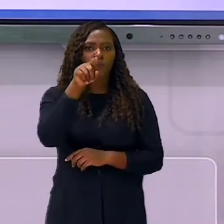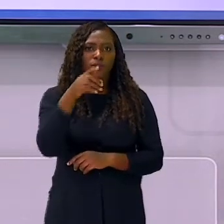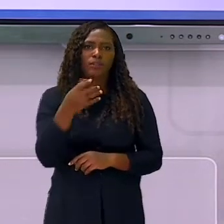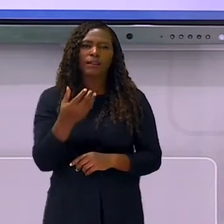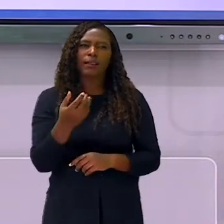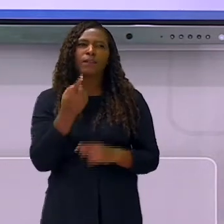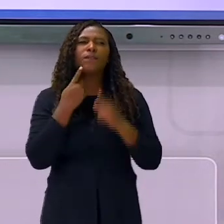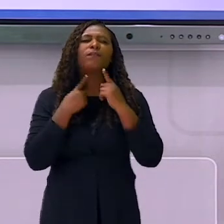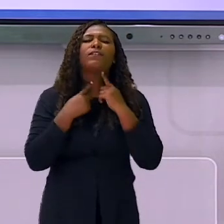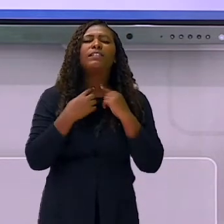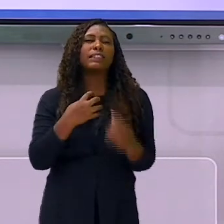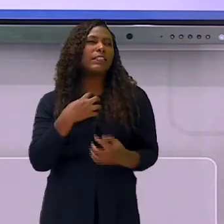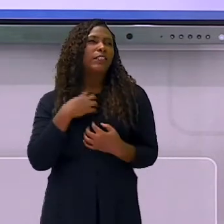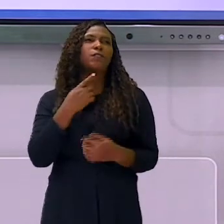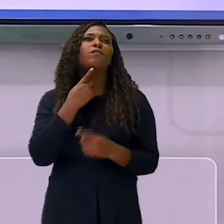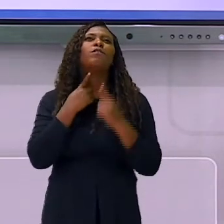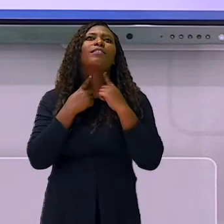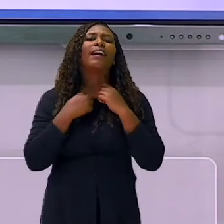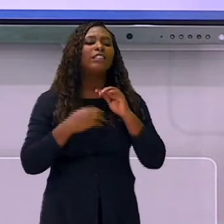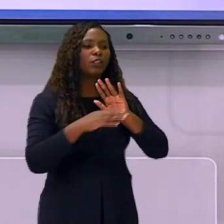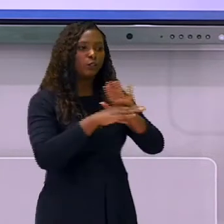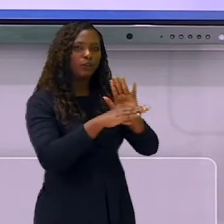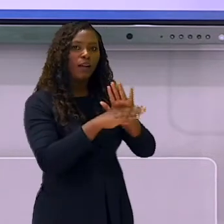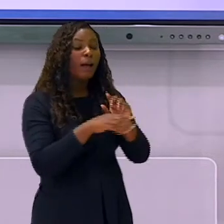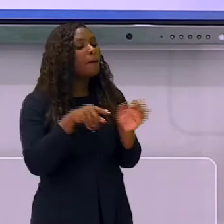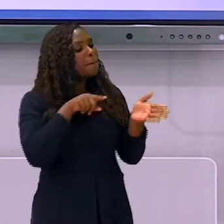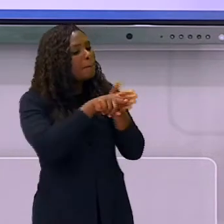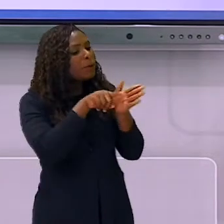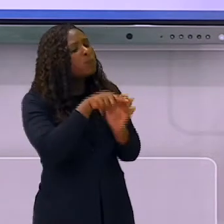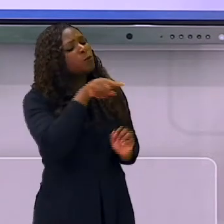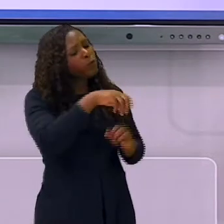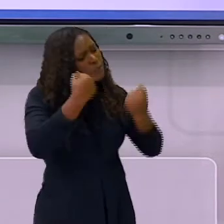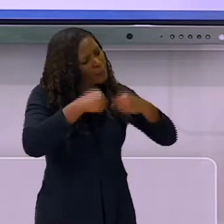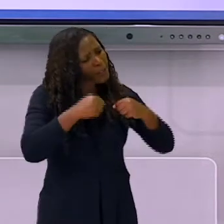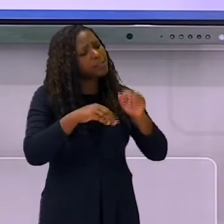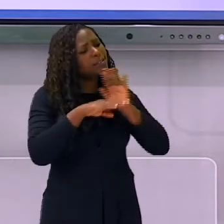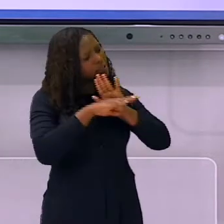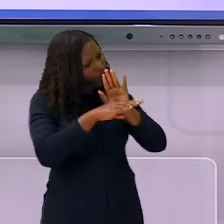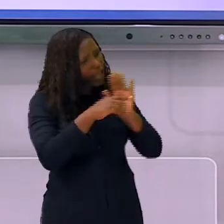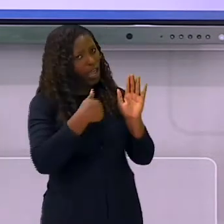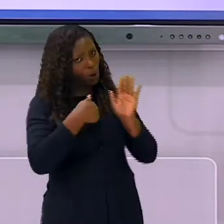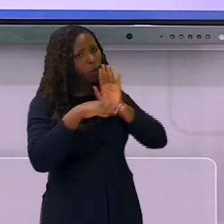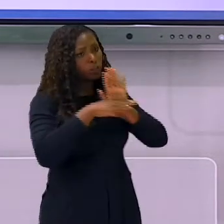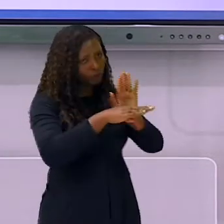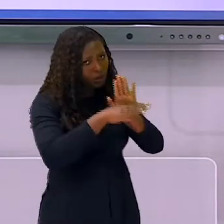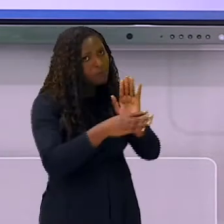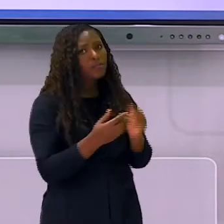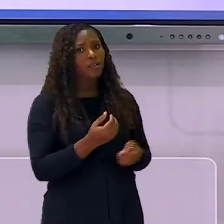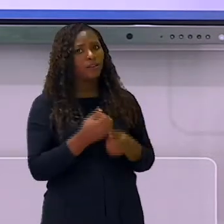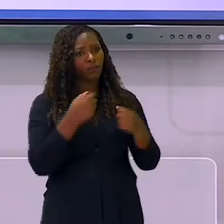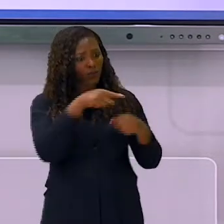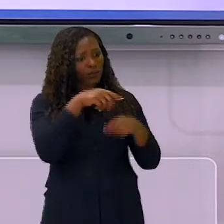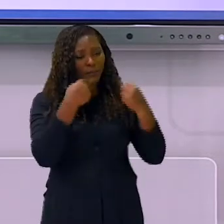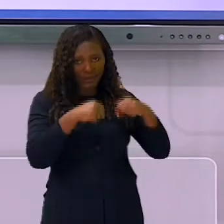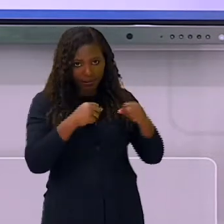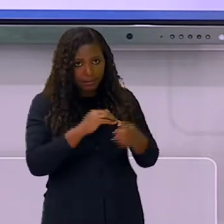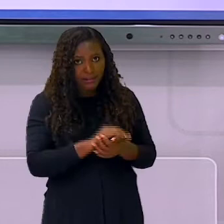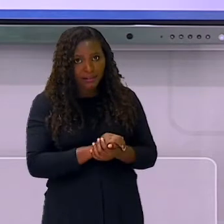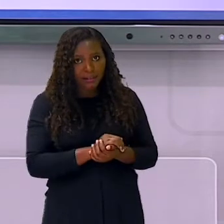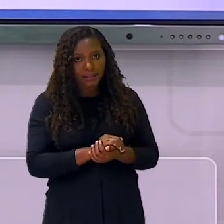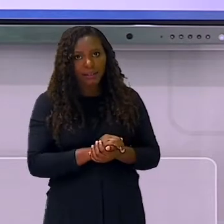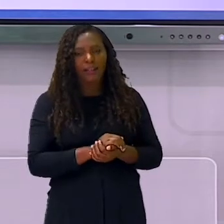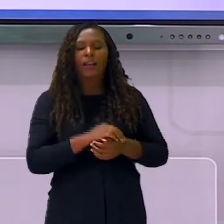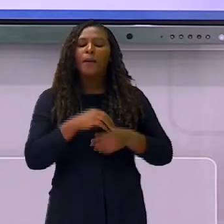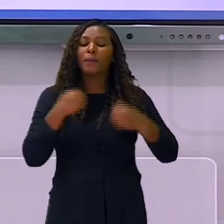exemplo. Antes de segurar uma pessoa com deficiência visual para ajudá-la a andar, pergunte se ela precisa